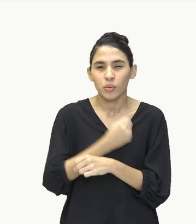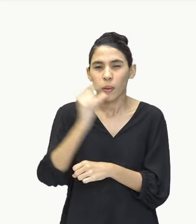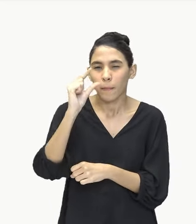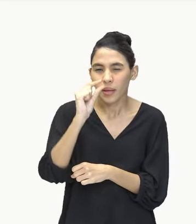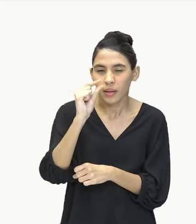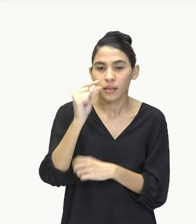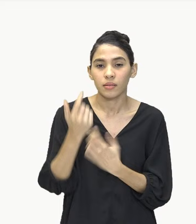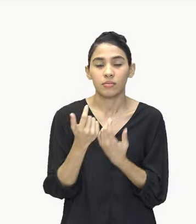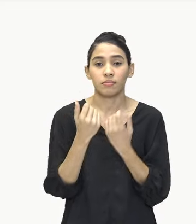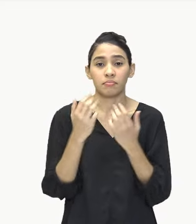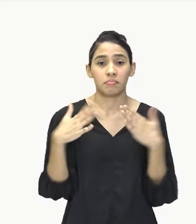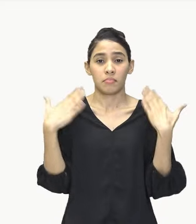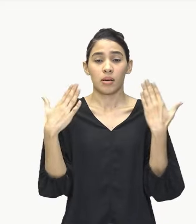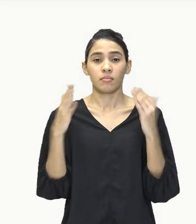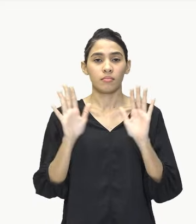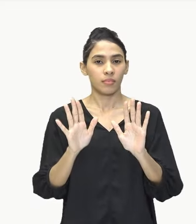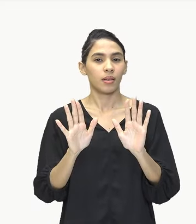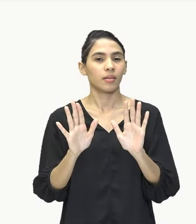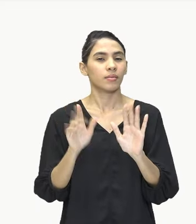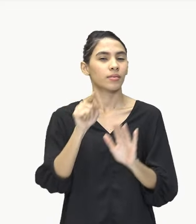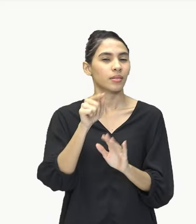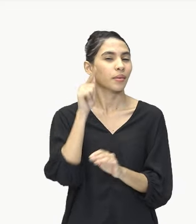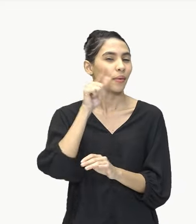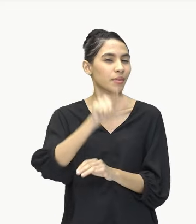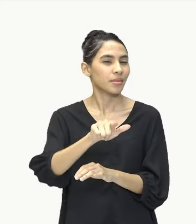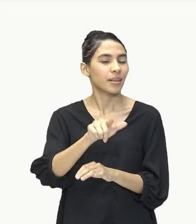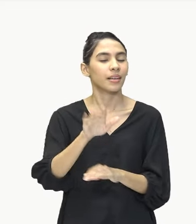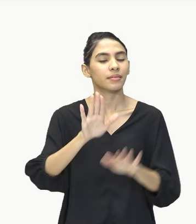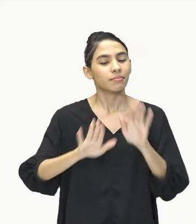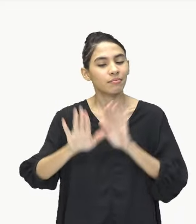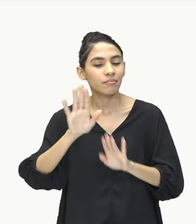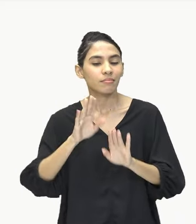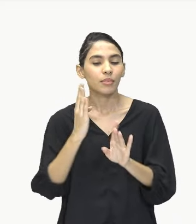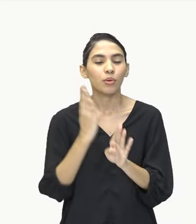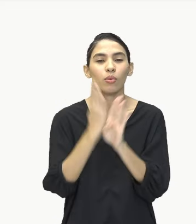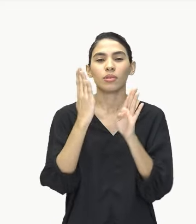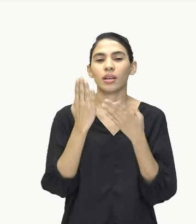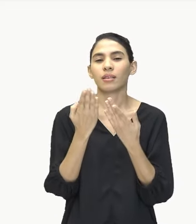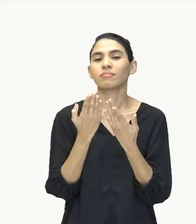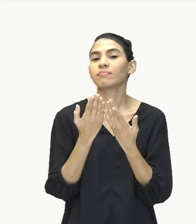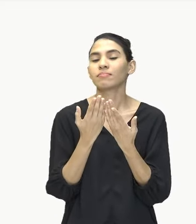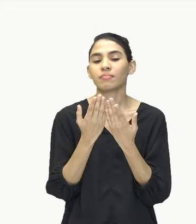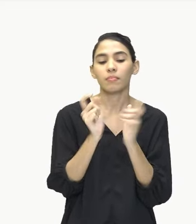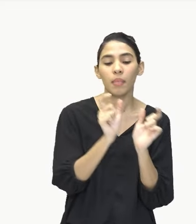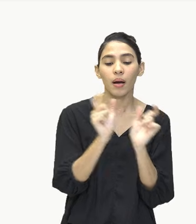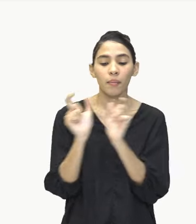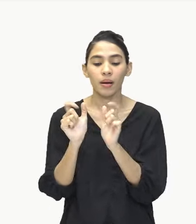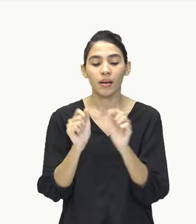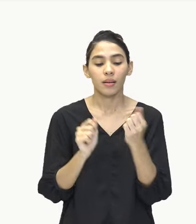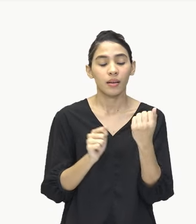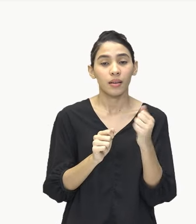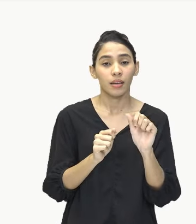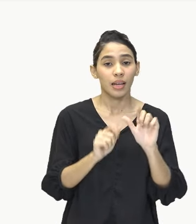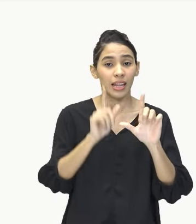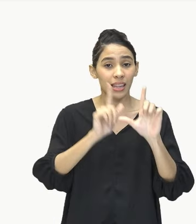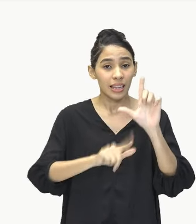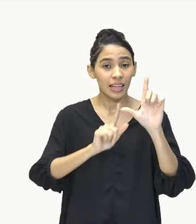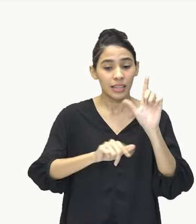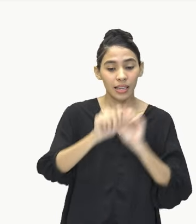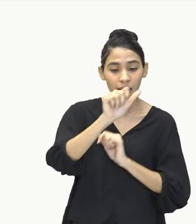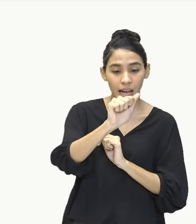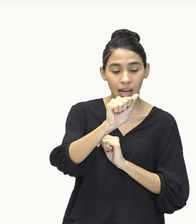mas você já consegue aí com muita calma identificar quem é quem. A é o